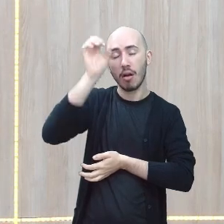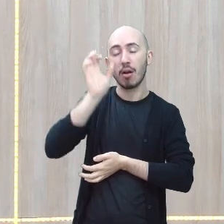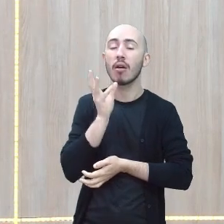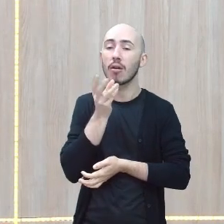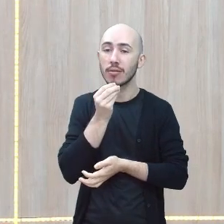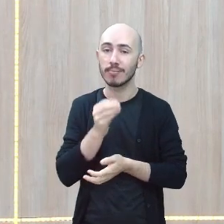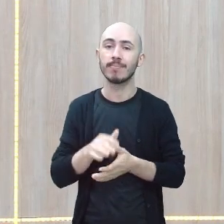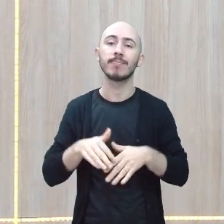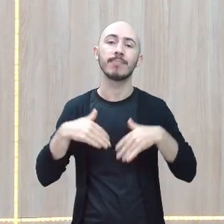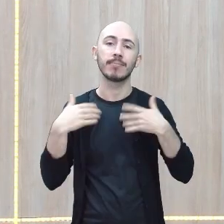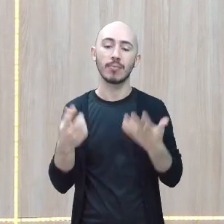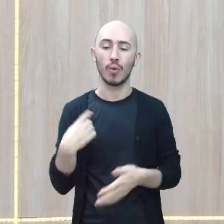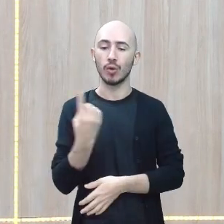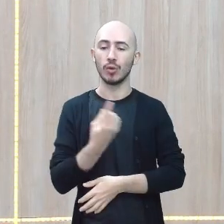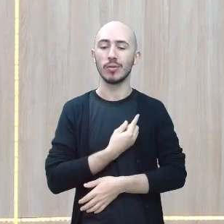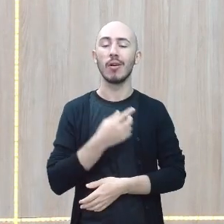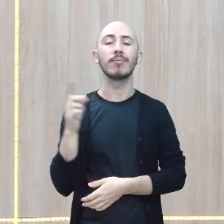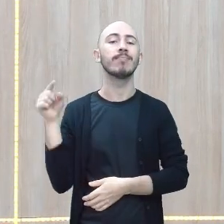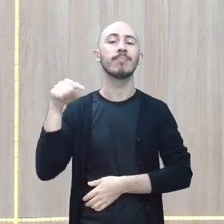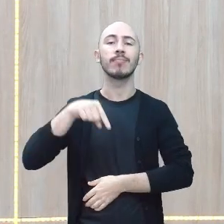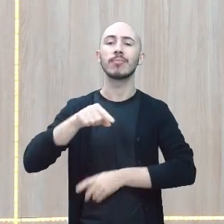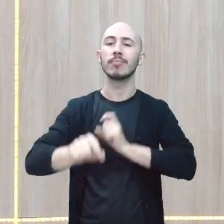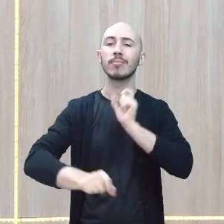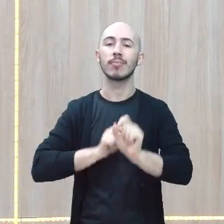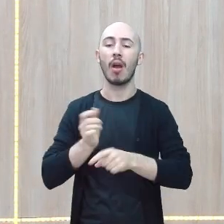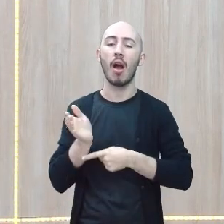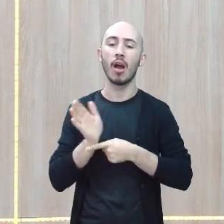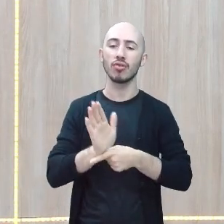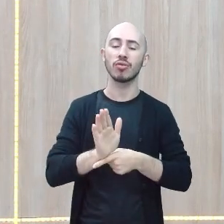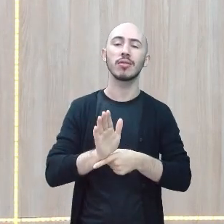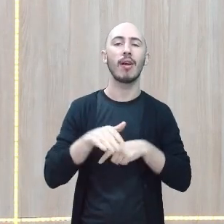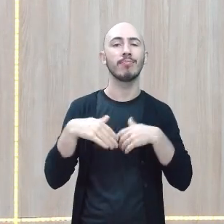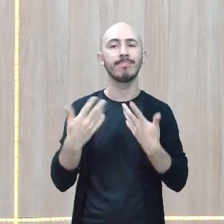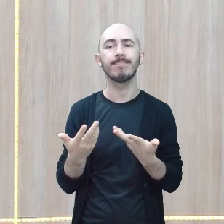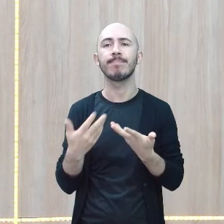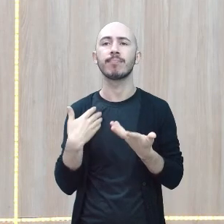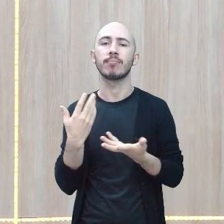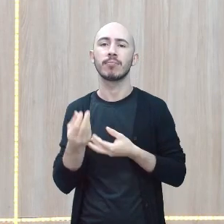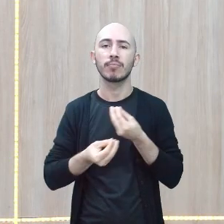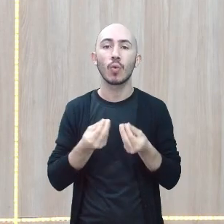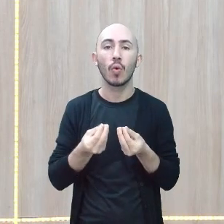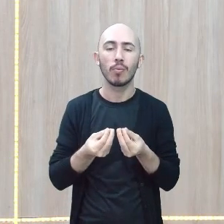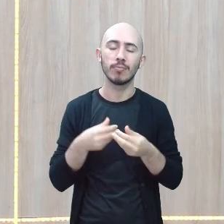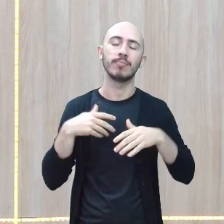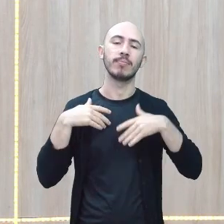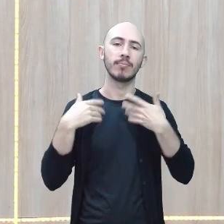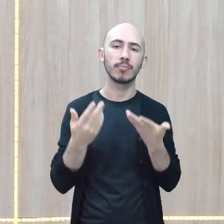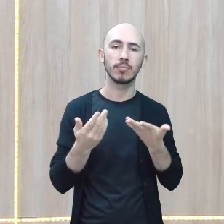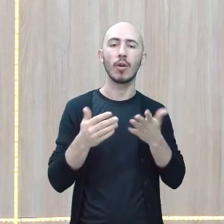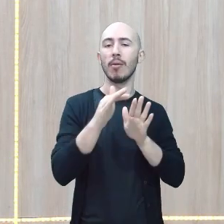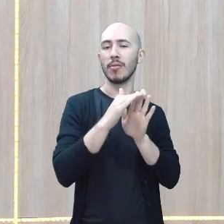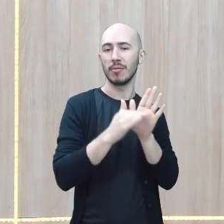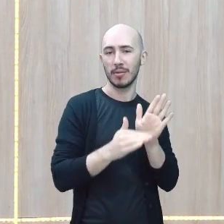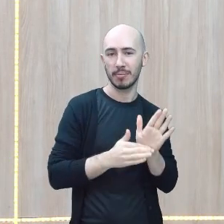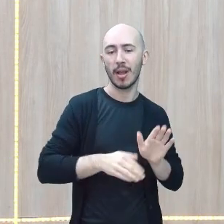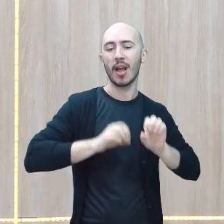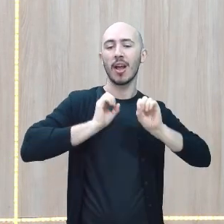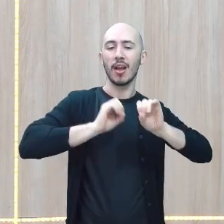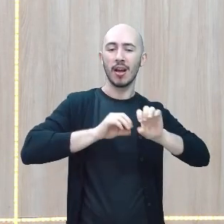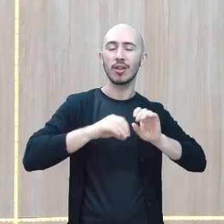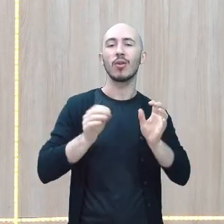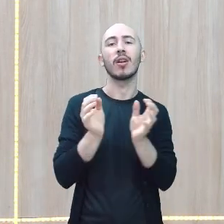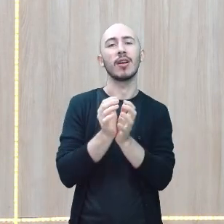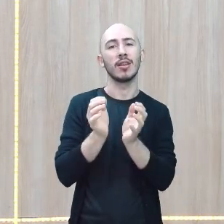estamos aqui para ajudar de uma forma diferente, por meio do projeto Educa Recife,